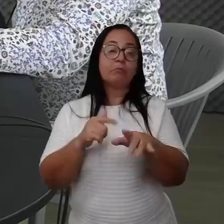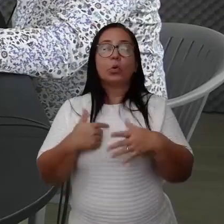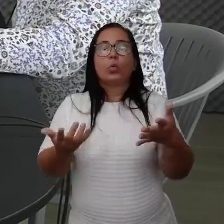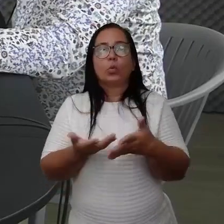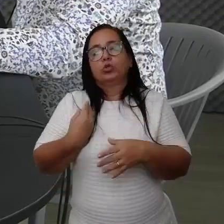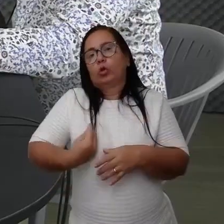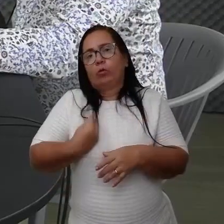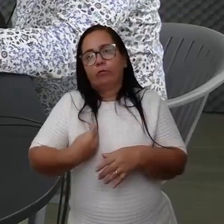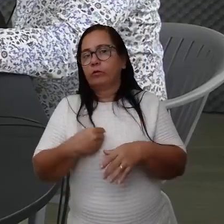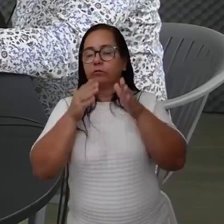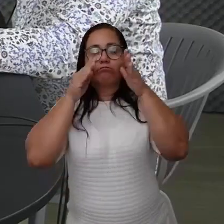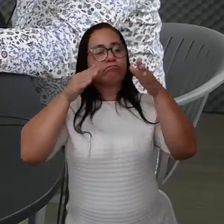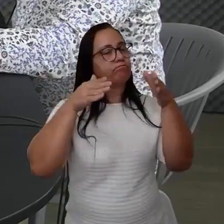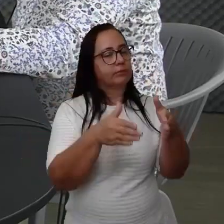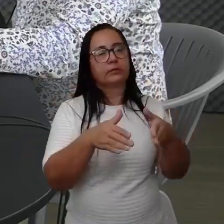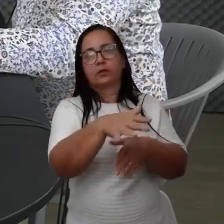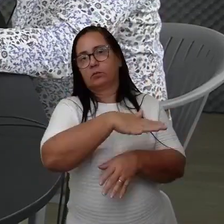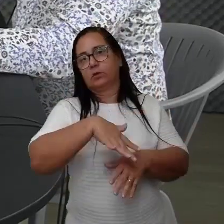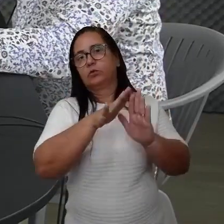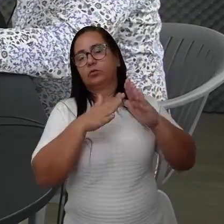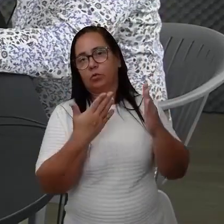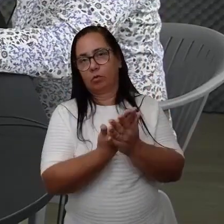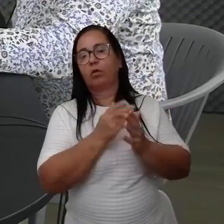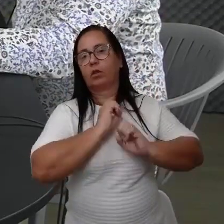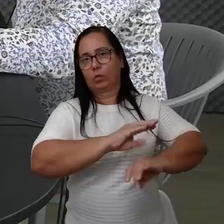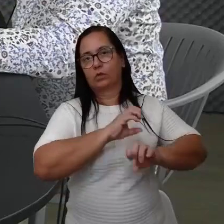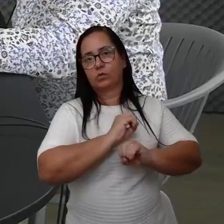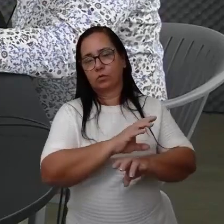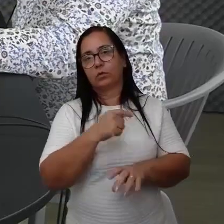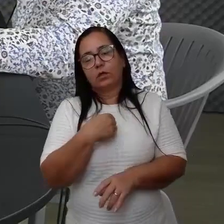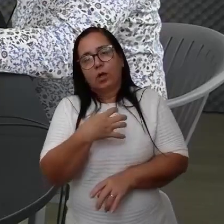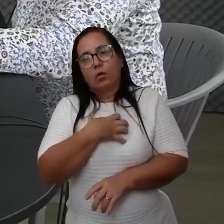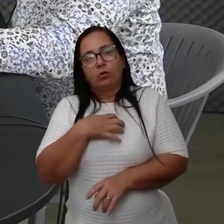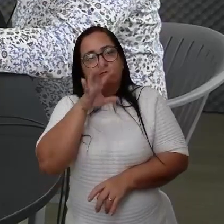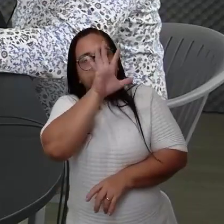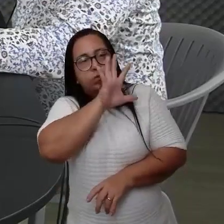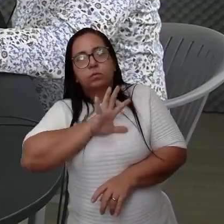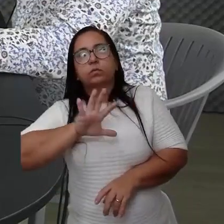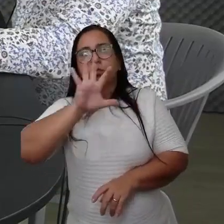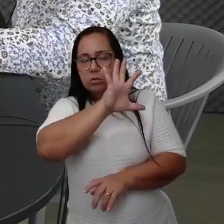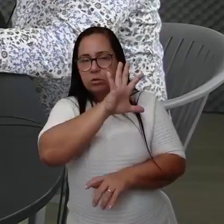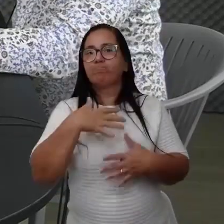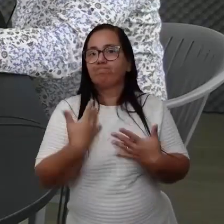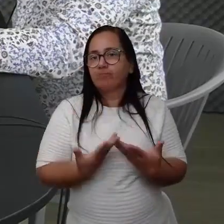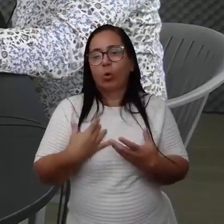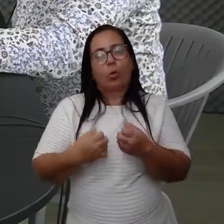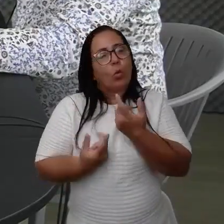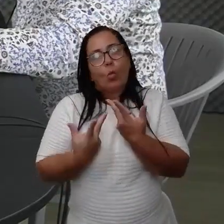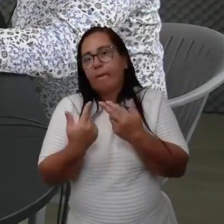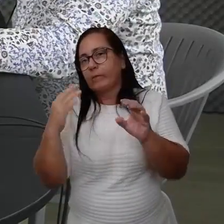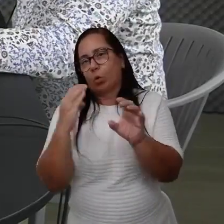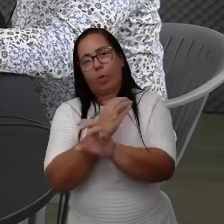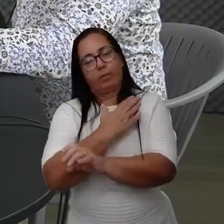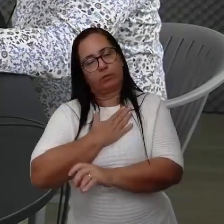vivo realmente muito dentro do ambiente escolar, educacional. É uma coisa que me encantou, que preencheu